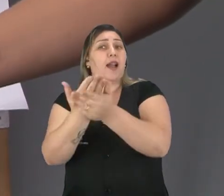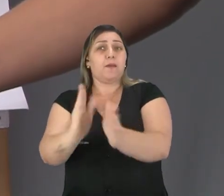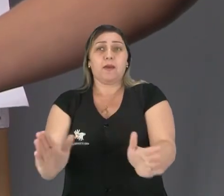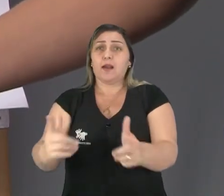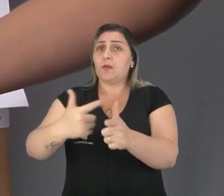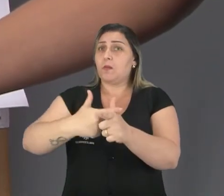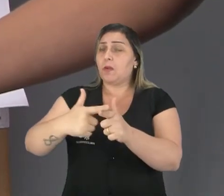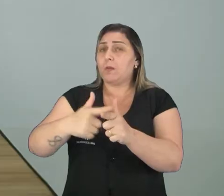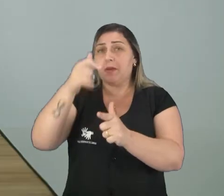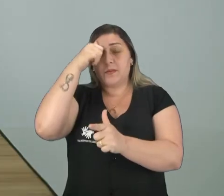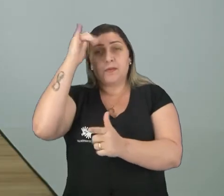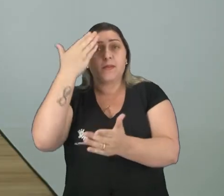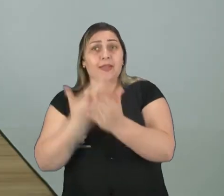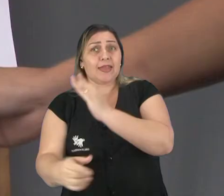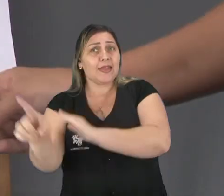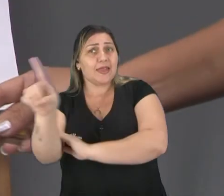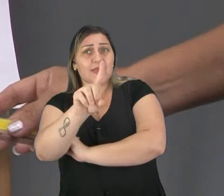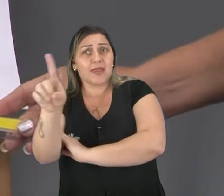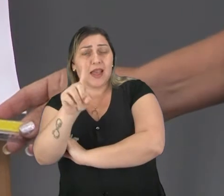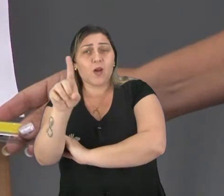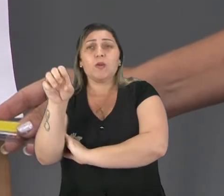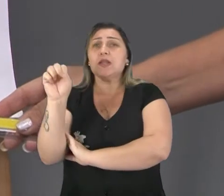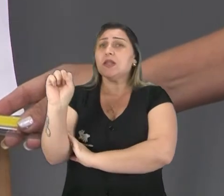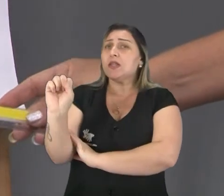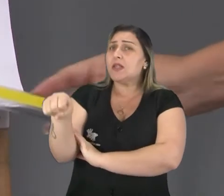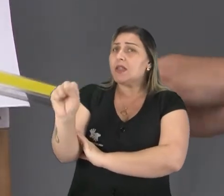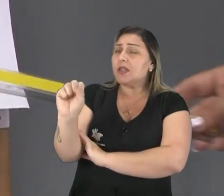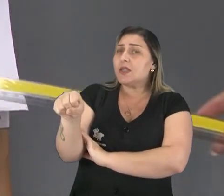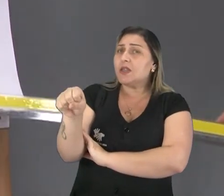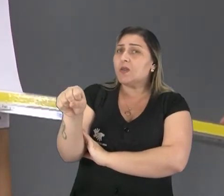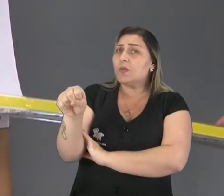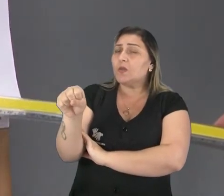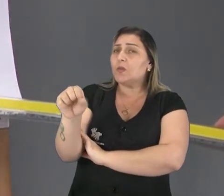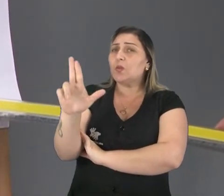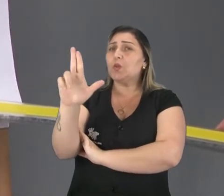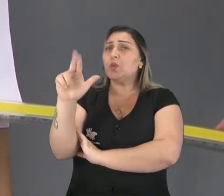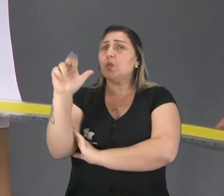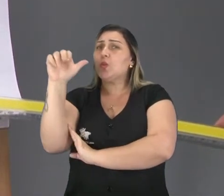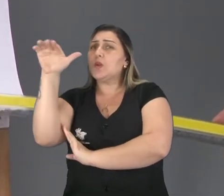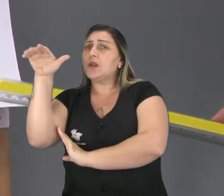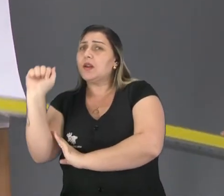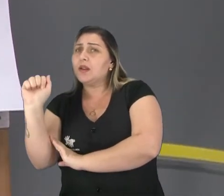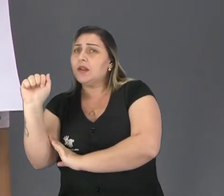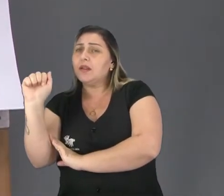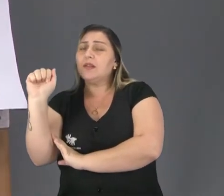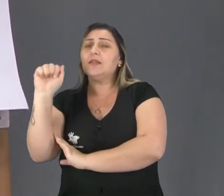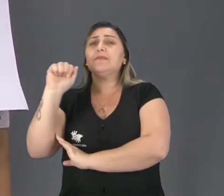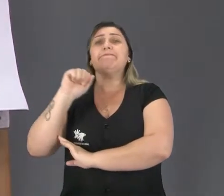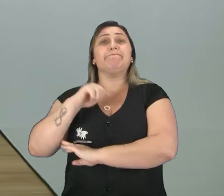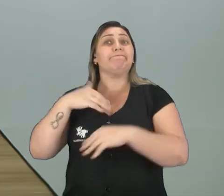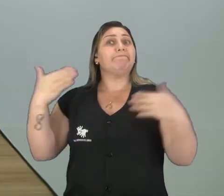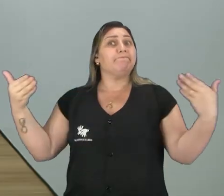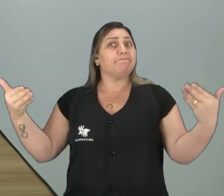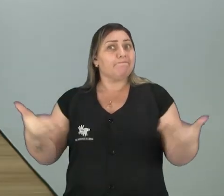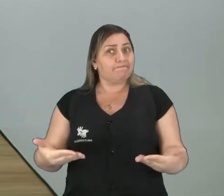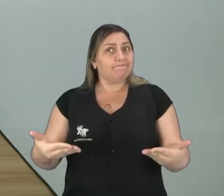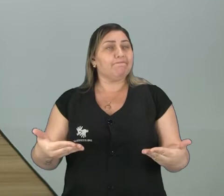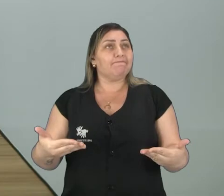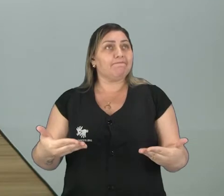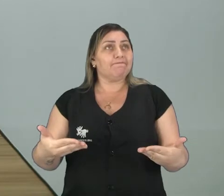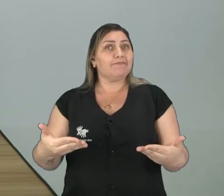desperdício. Não, sim, nunca. E agora,